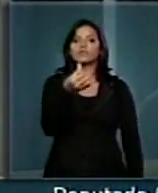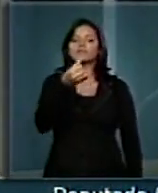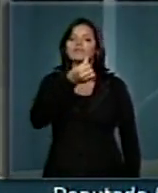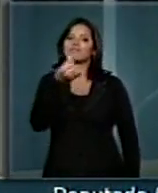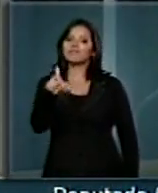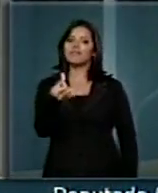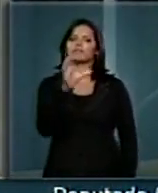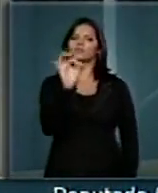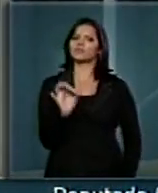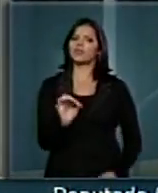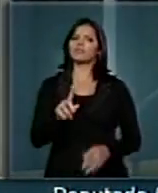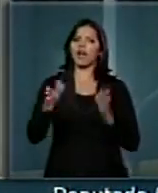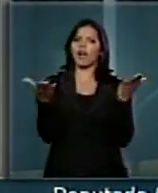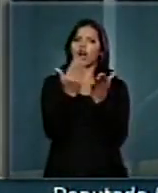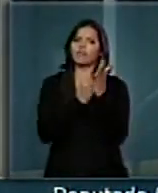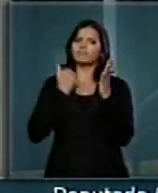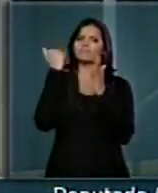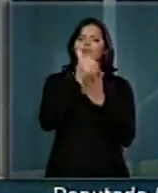21,66% para